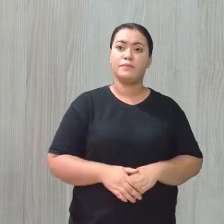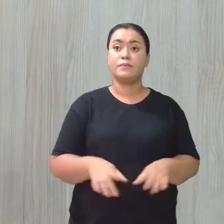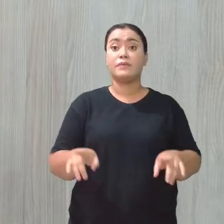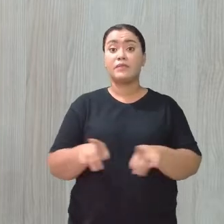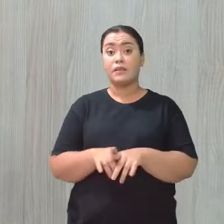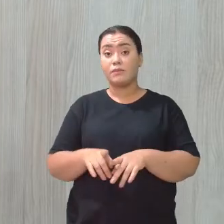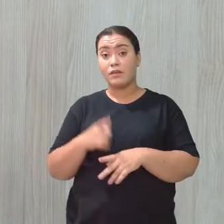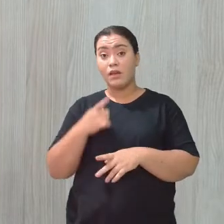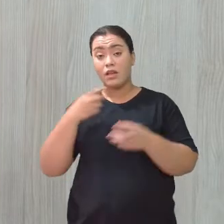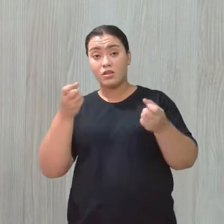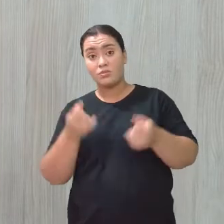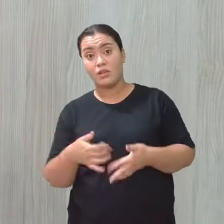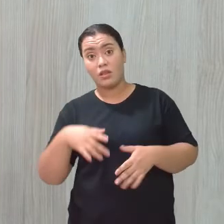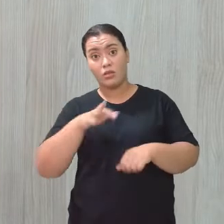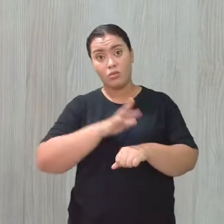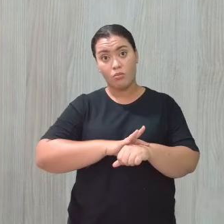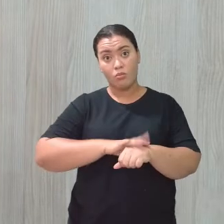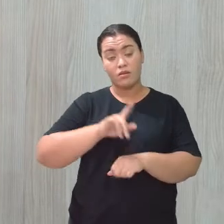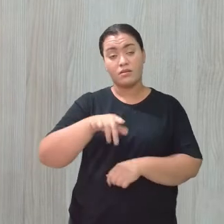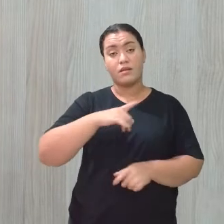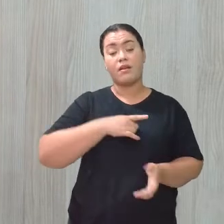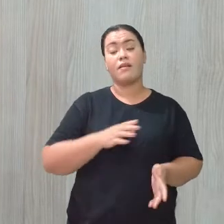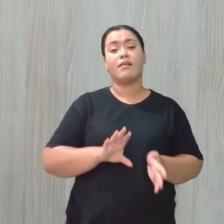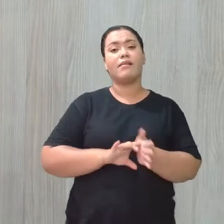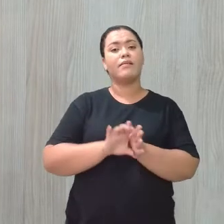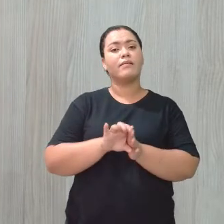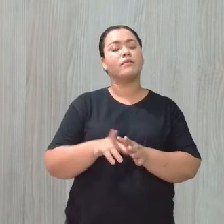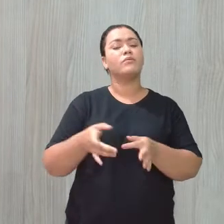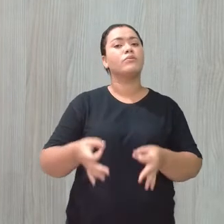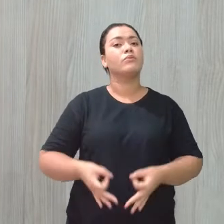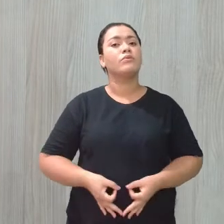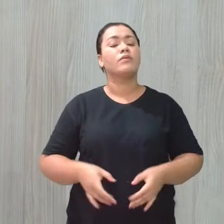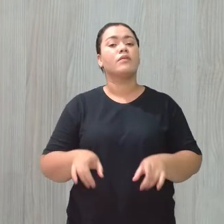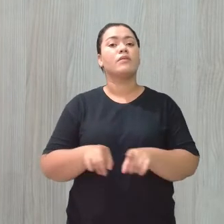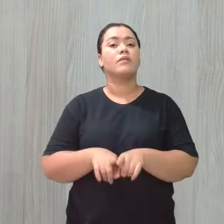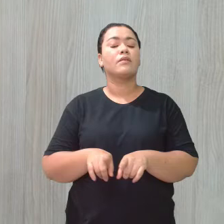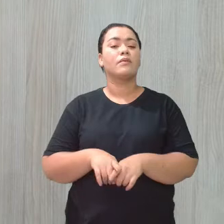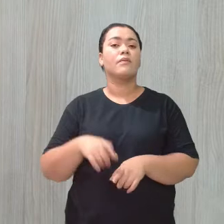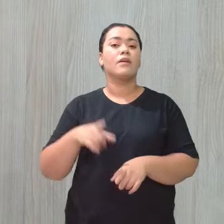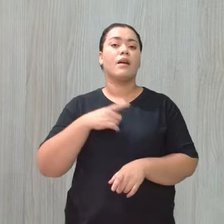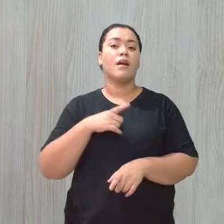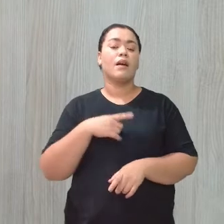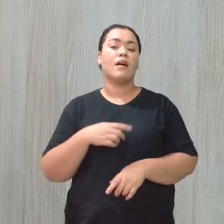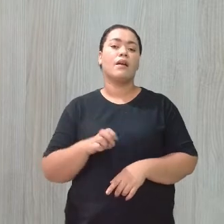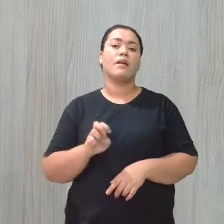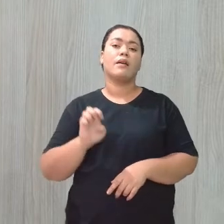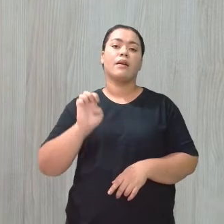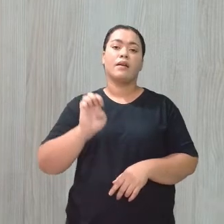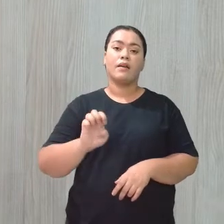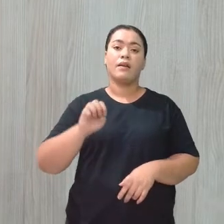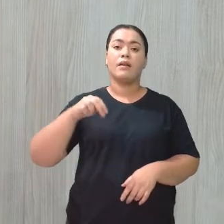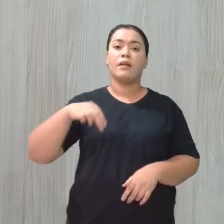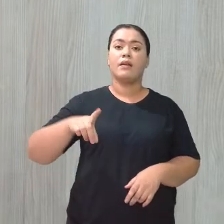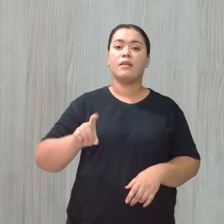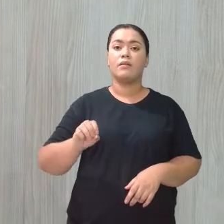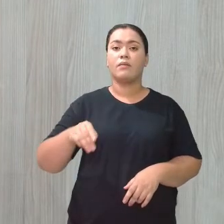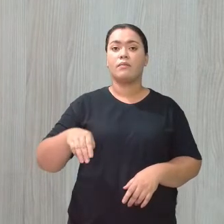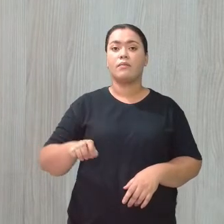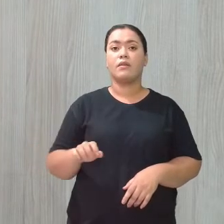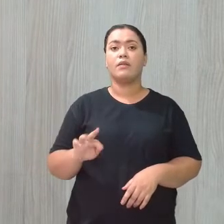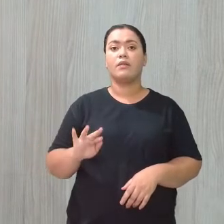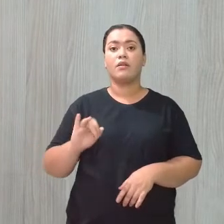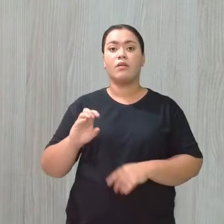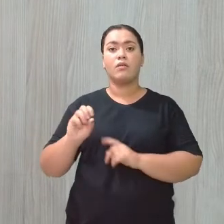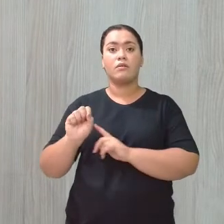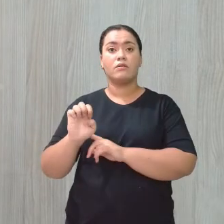das doenças, né? A questão aí do câncer do colo de útero, a questão da endometriose, que vai atingir aí as mulheres,